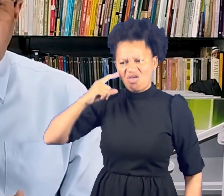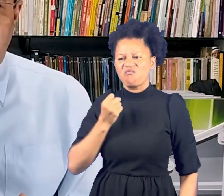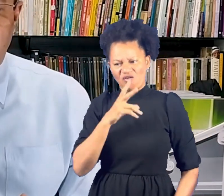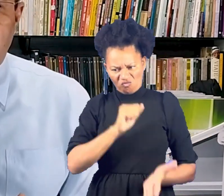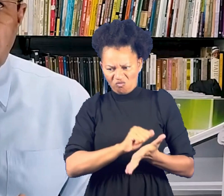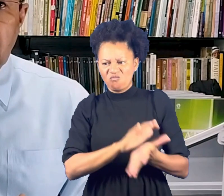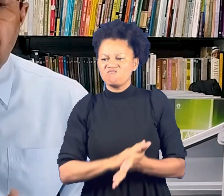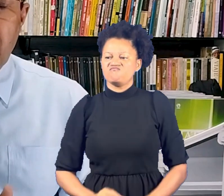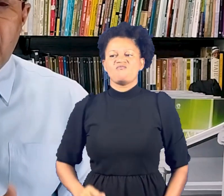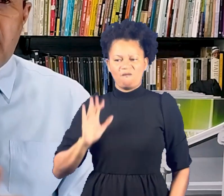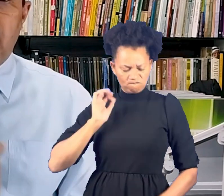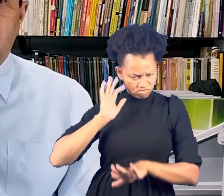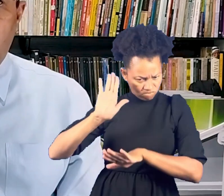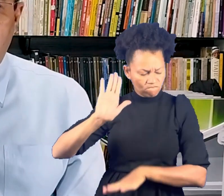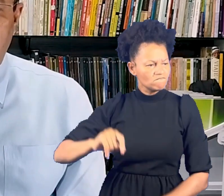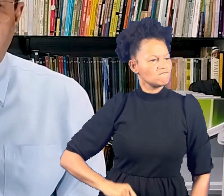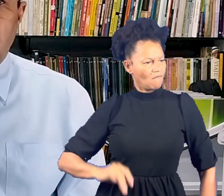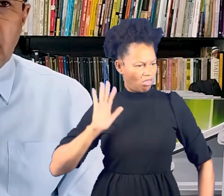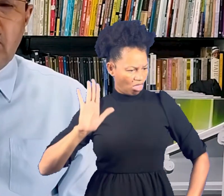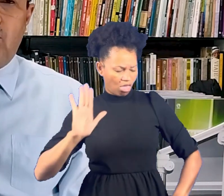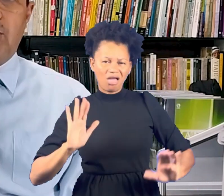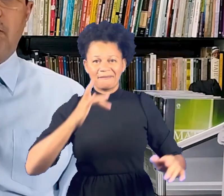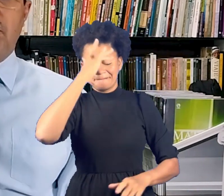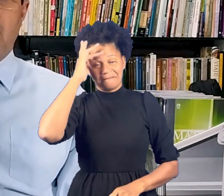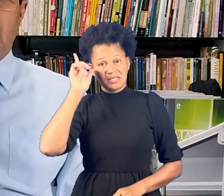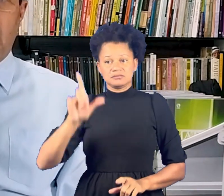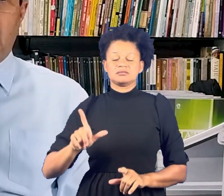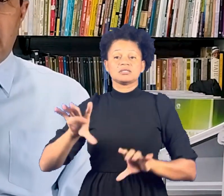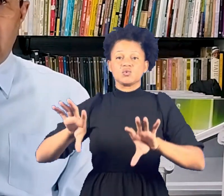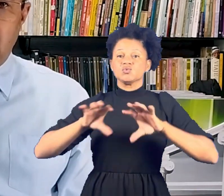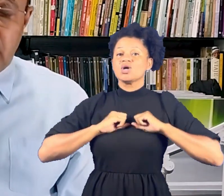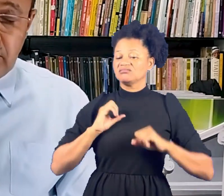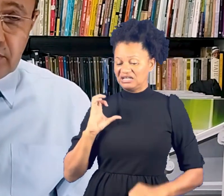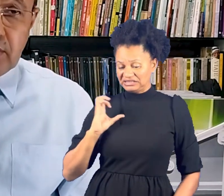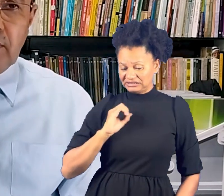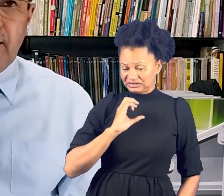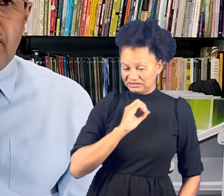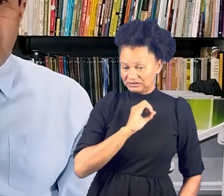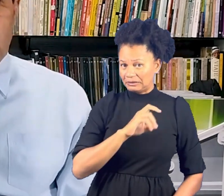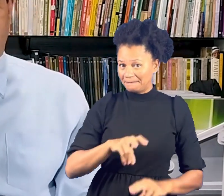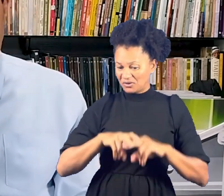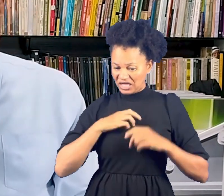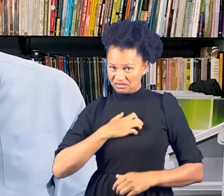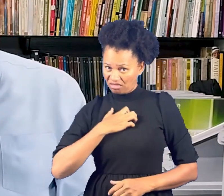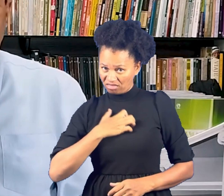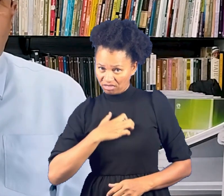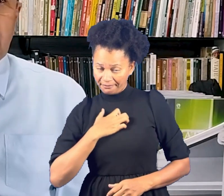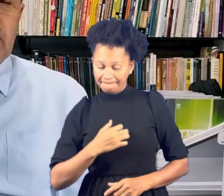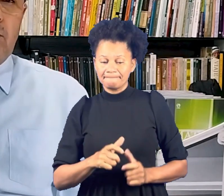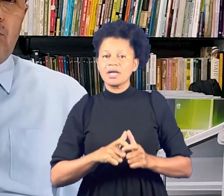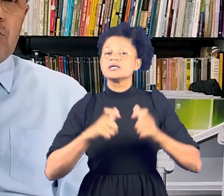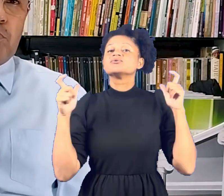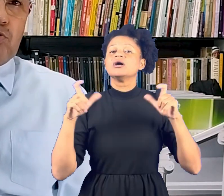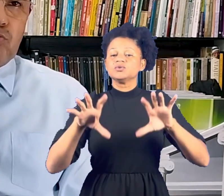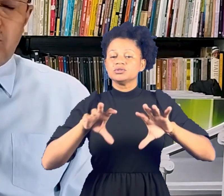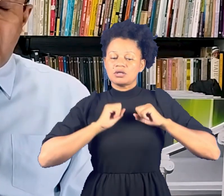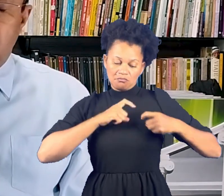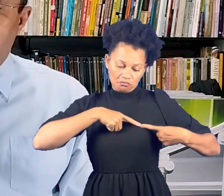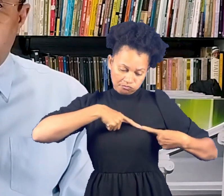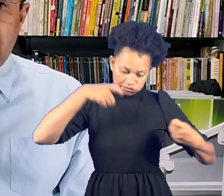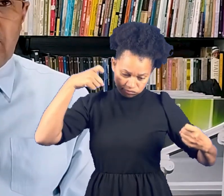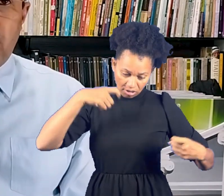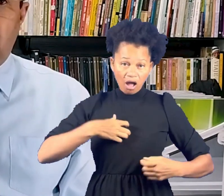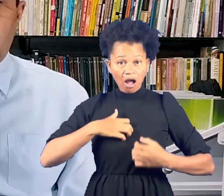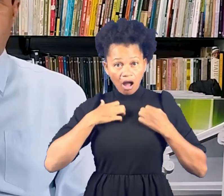esse veneno dentro de mim, é que vou morrendo. Muitas pessoas têm contraído câncer por causa do rancor, muitas pessoas